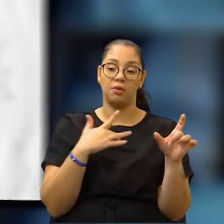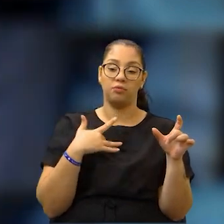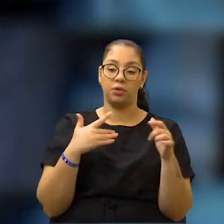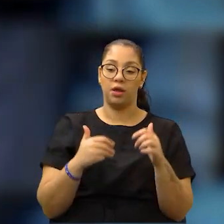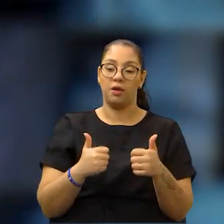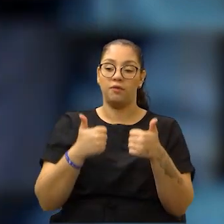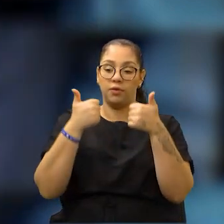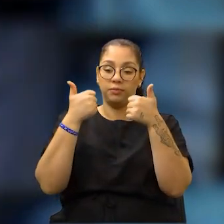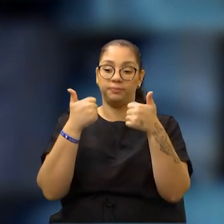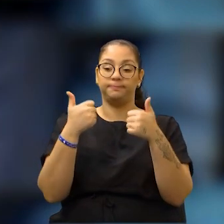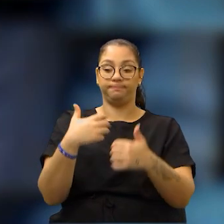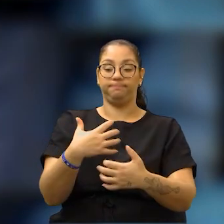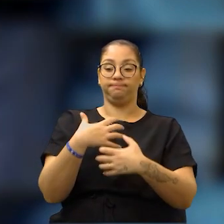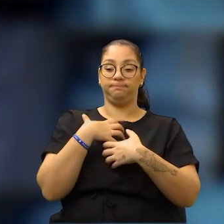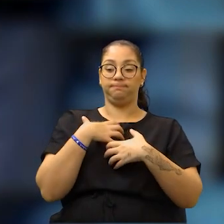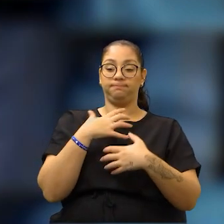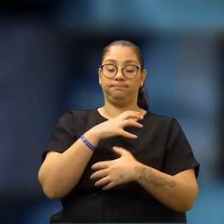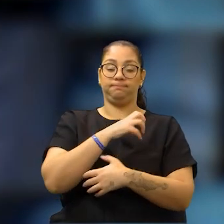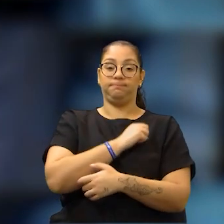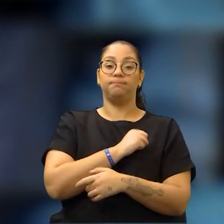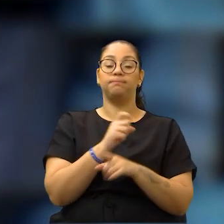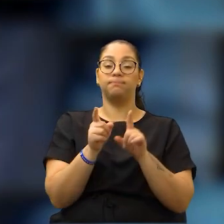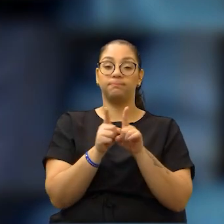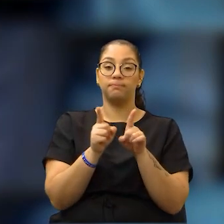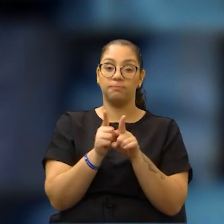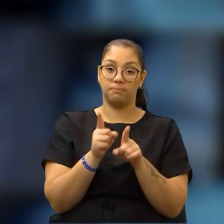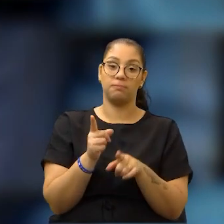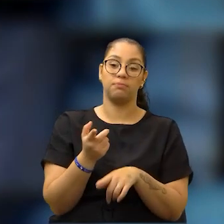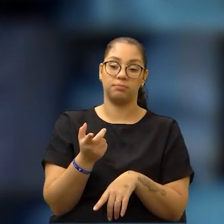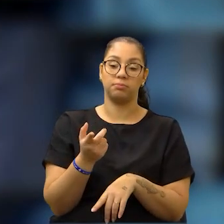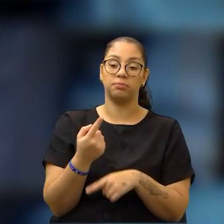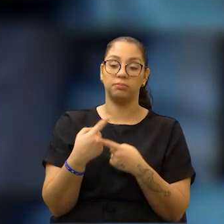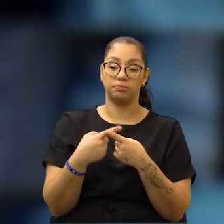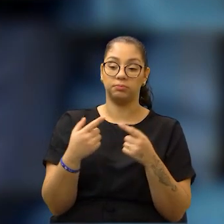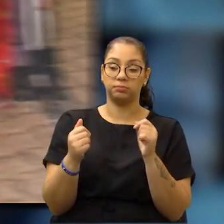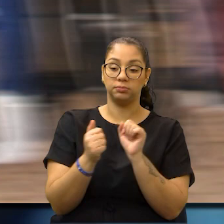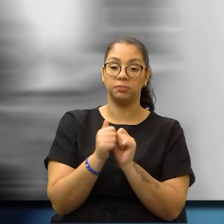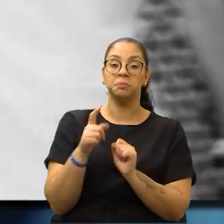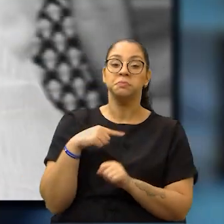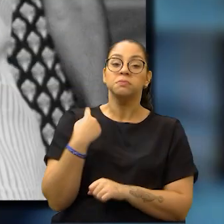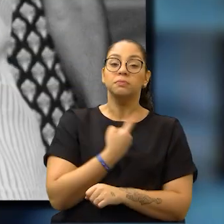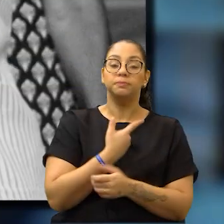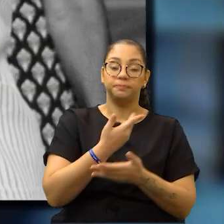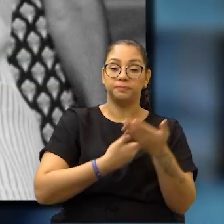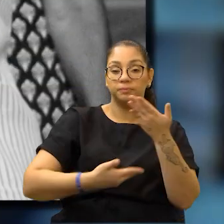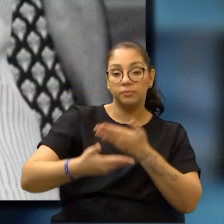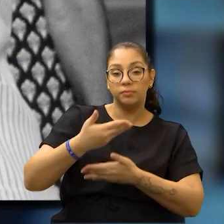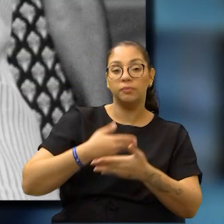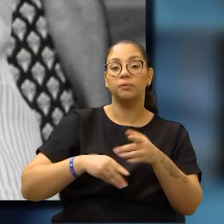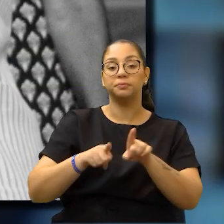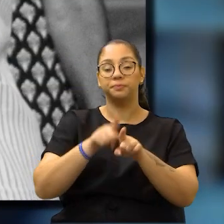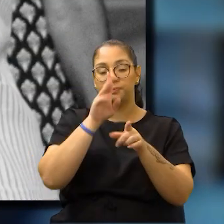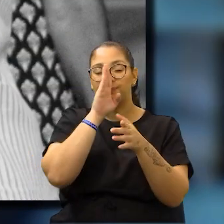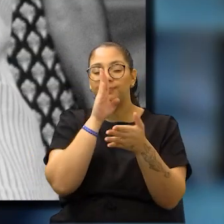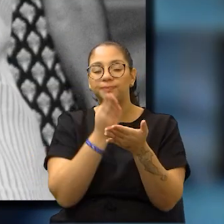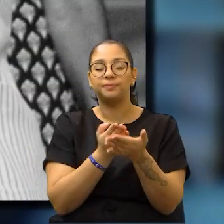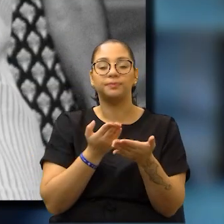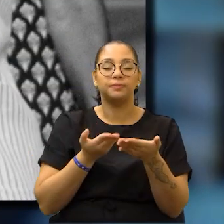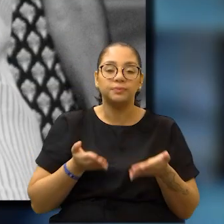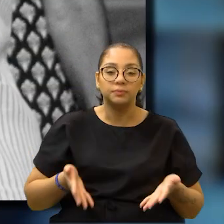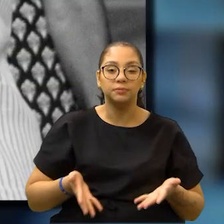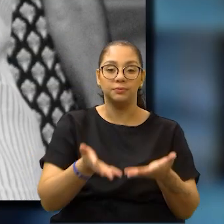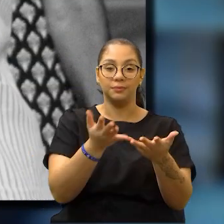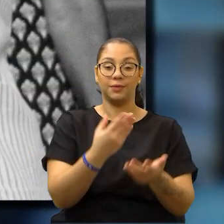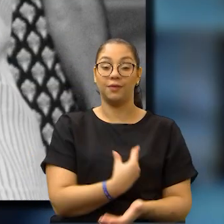independente, né, saudável, e se sintam amados, se sintam cuidados, né, por esse tempo que estão com nós, se sintam confiantes para